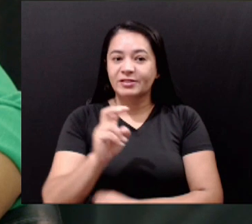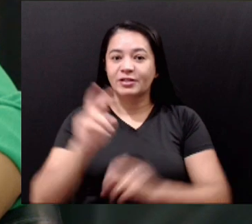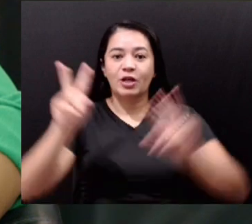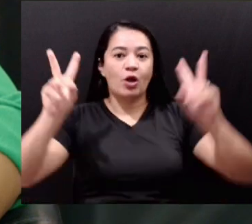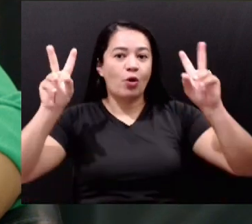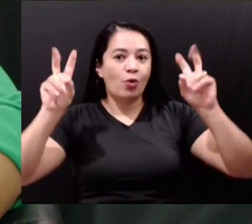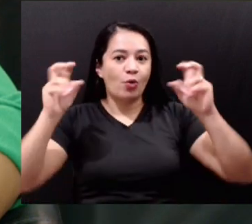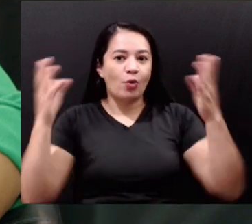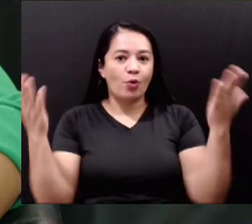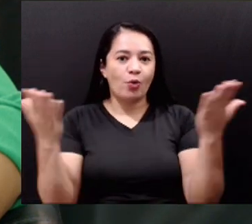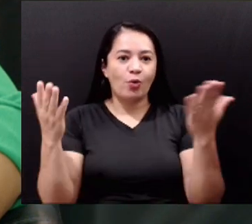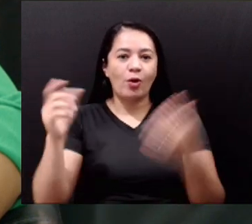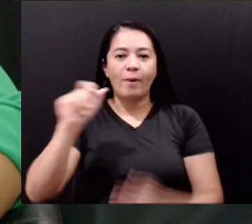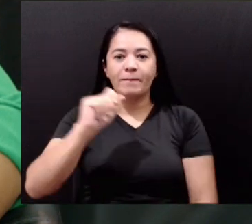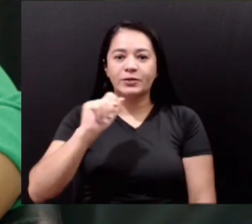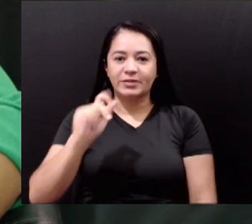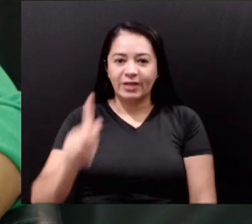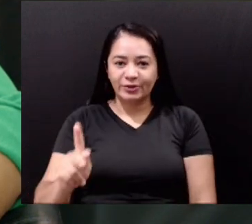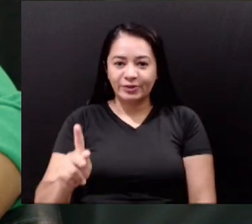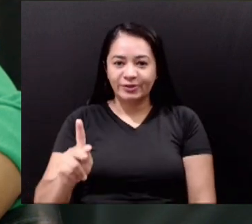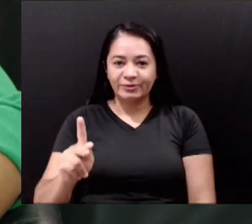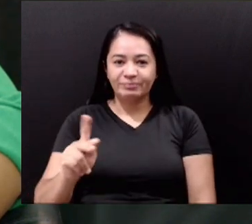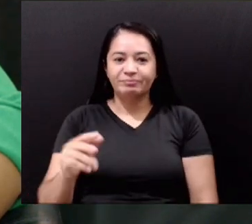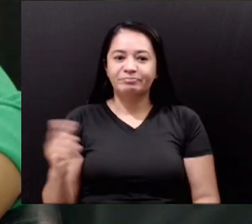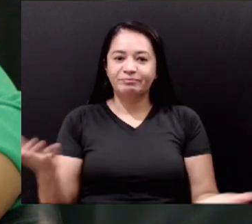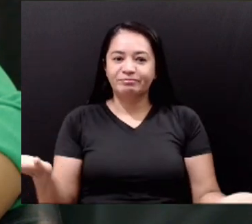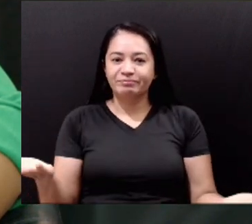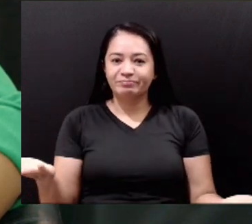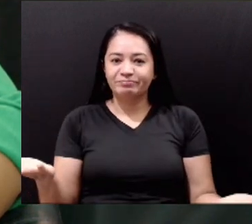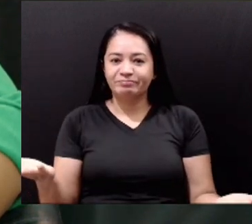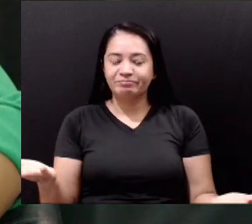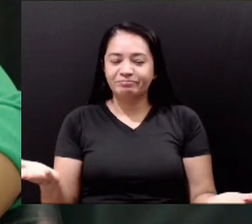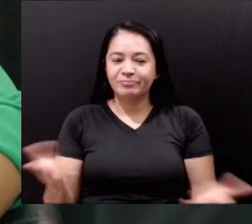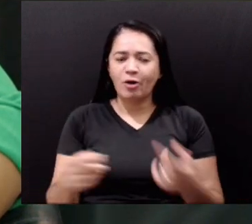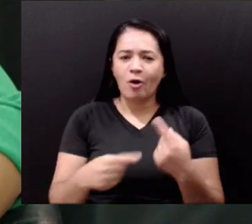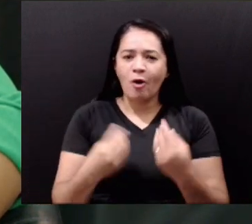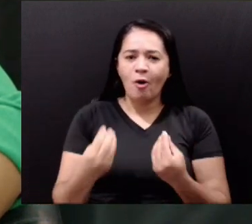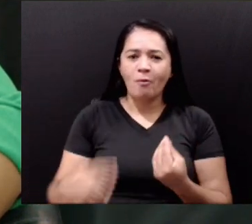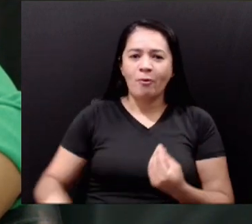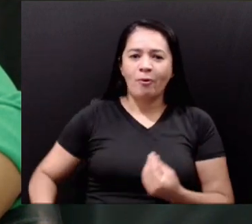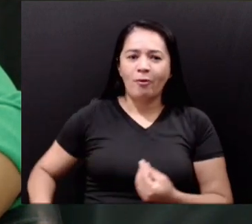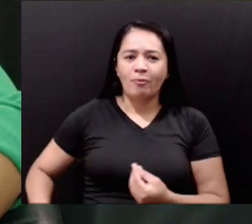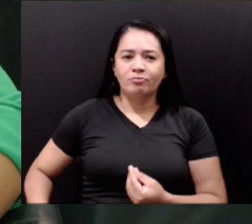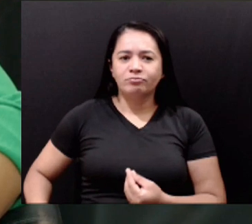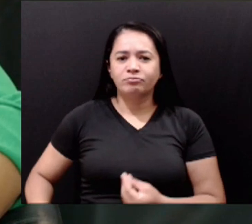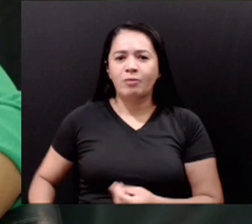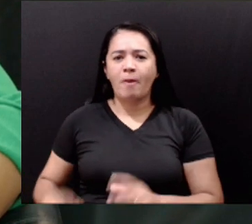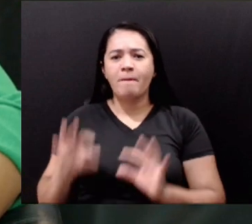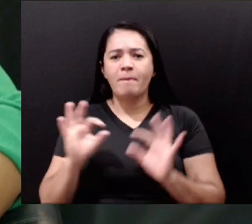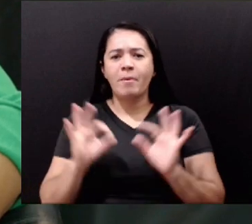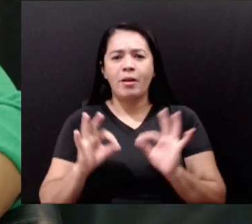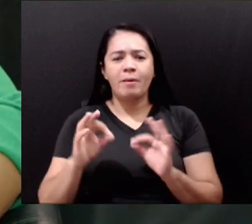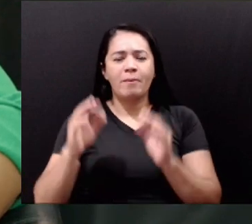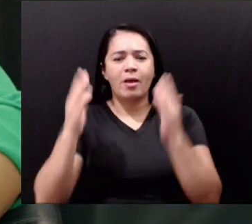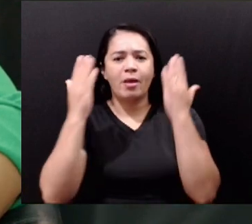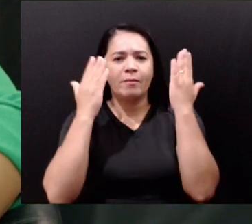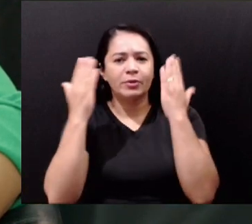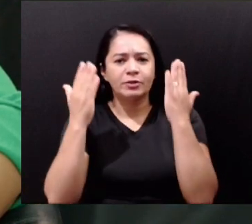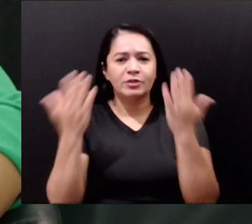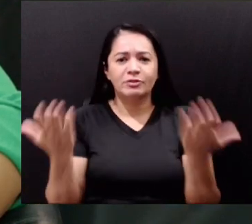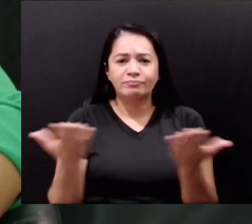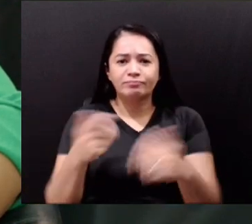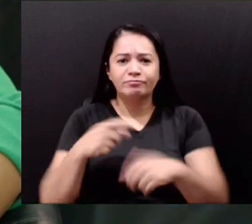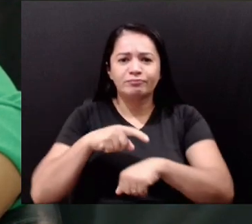sobre aposentadoria. Mas como se preparar psicologicamente para esse momento? A